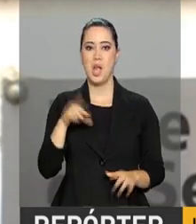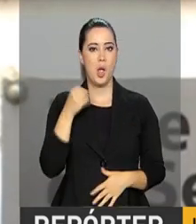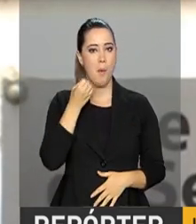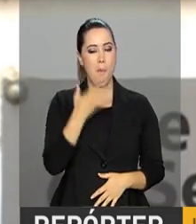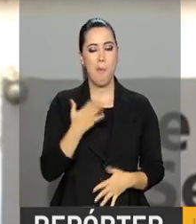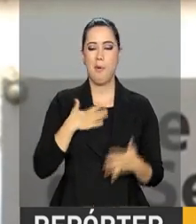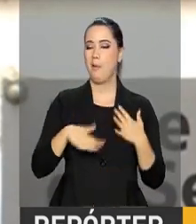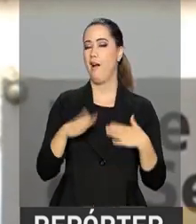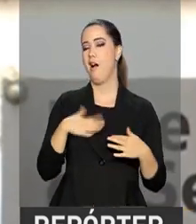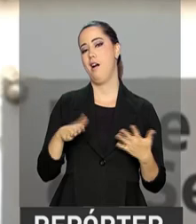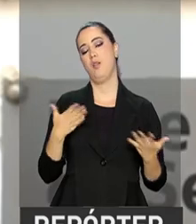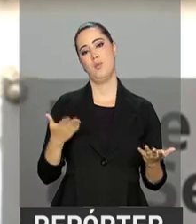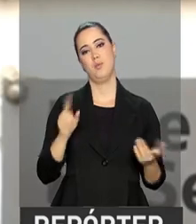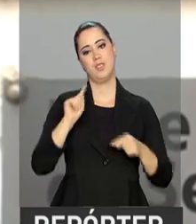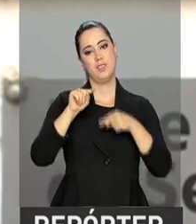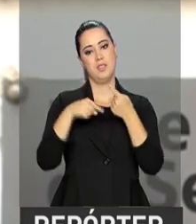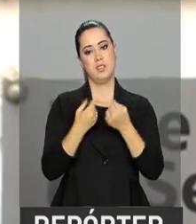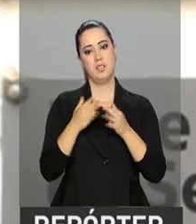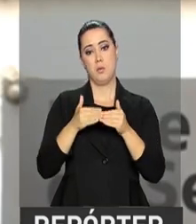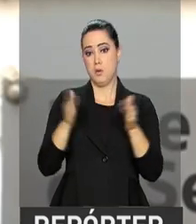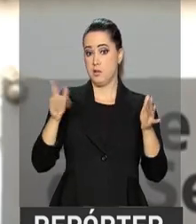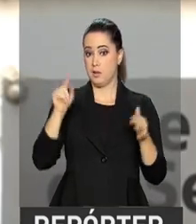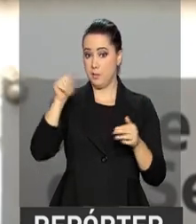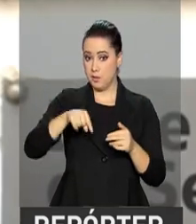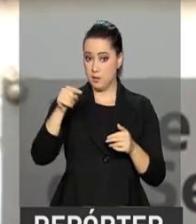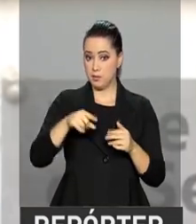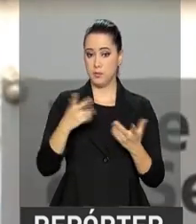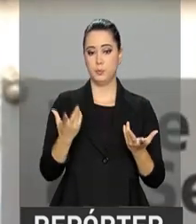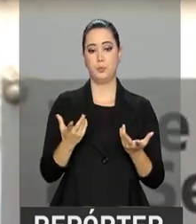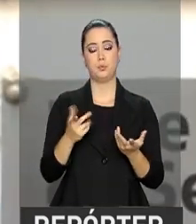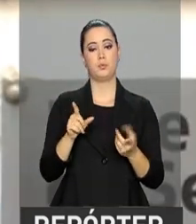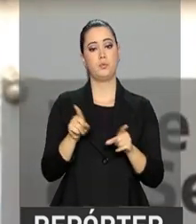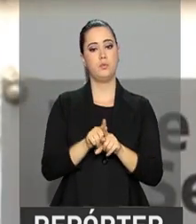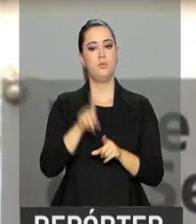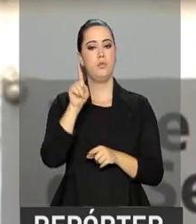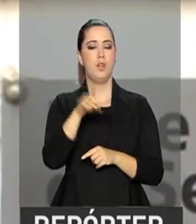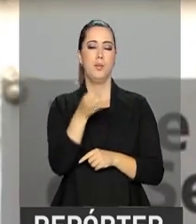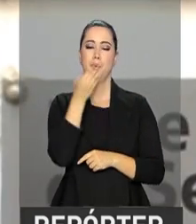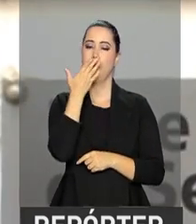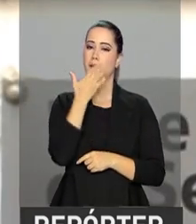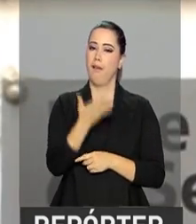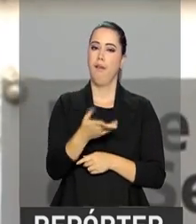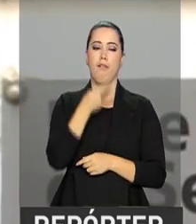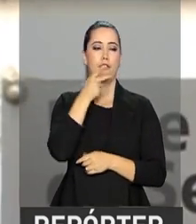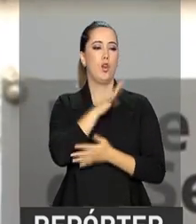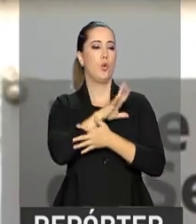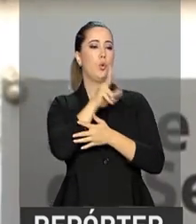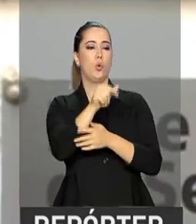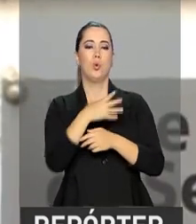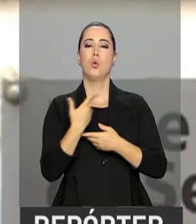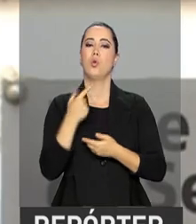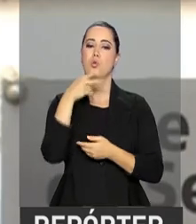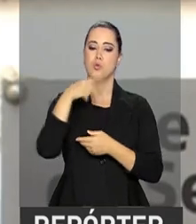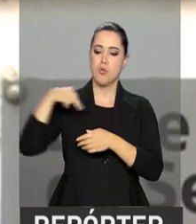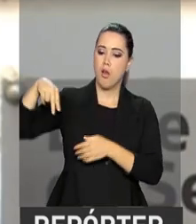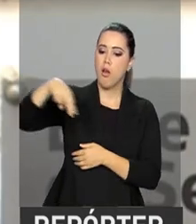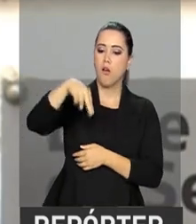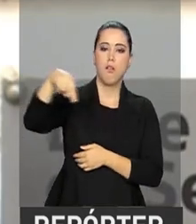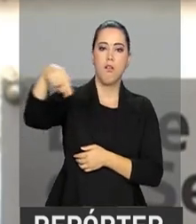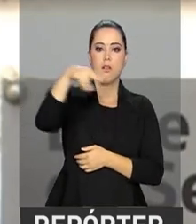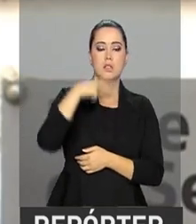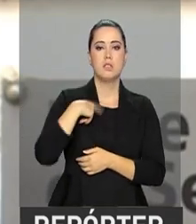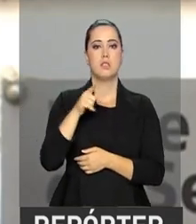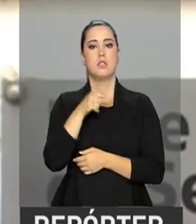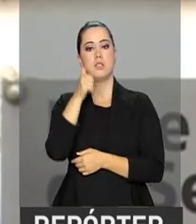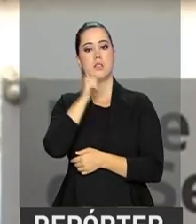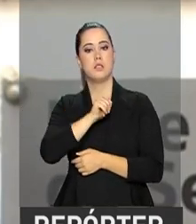É tranquilo, depois que inauguraram essa base aqui. Eles são muito gentis, atendem todo mundo, vai à pracinha. Se tem alguma